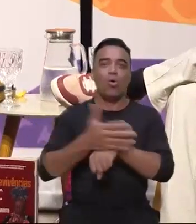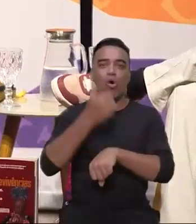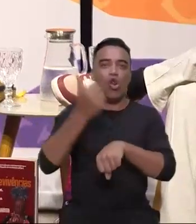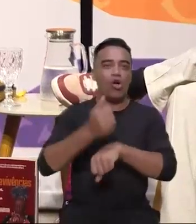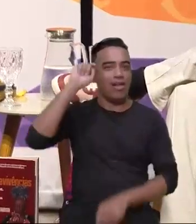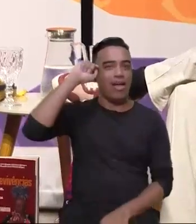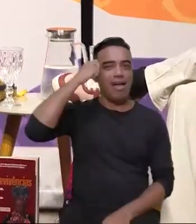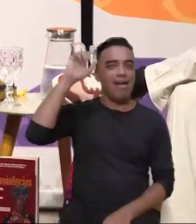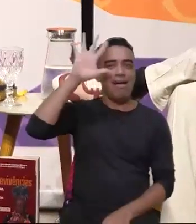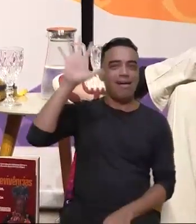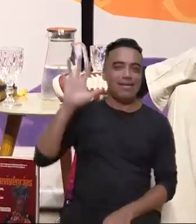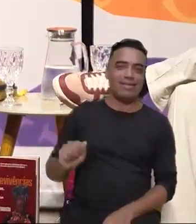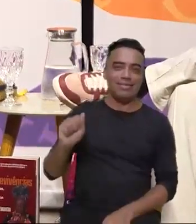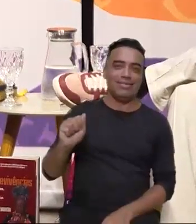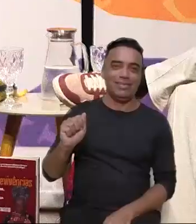africanas,